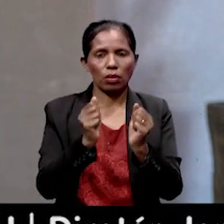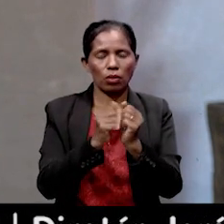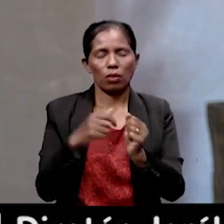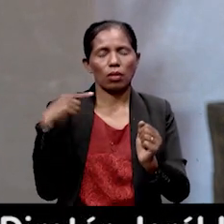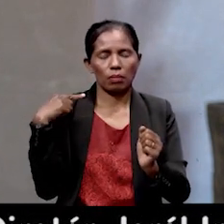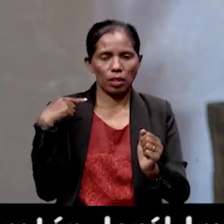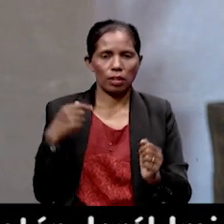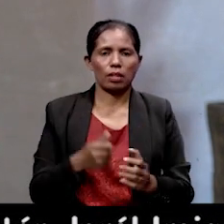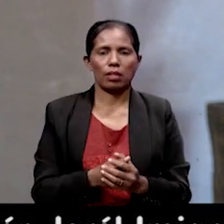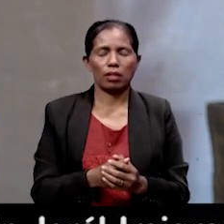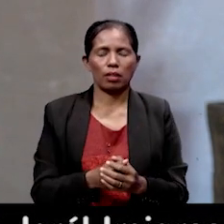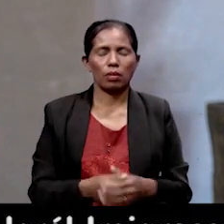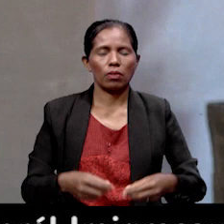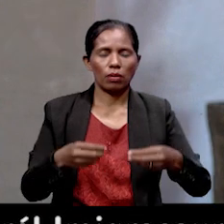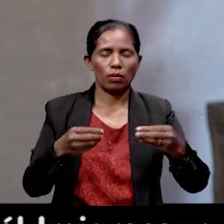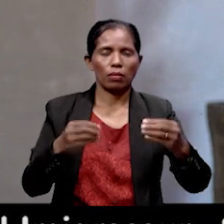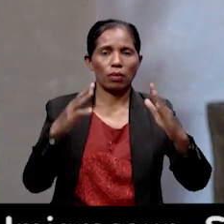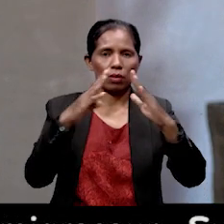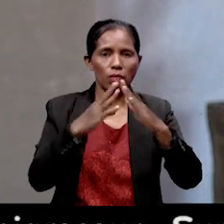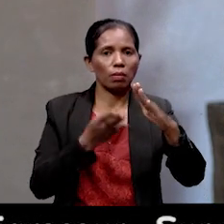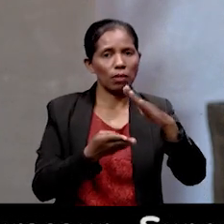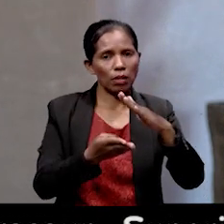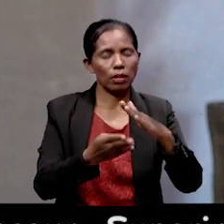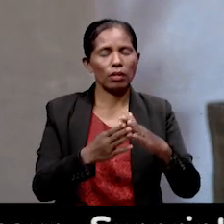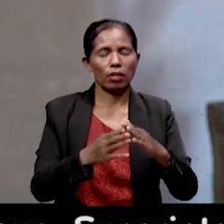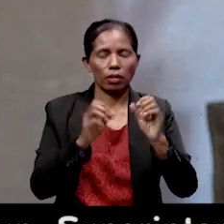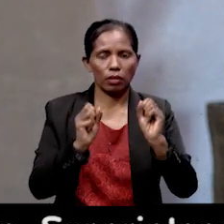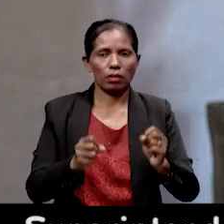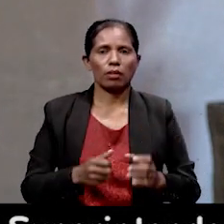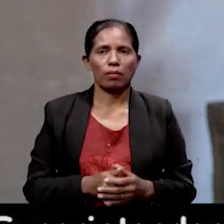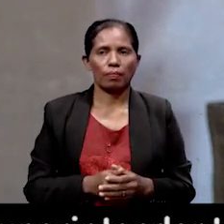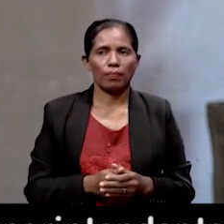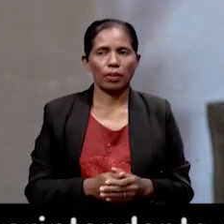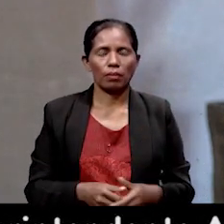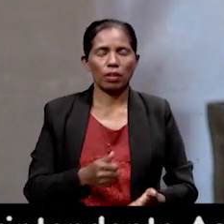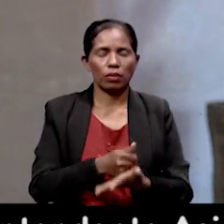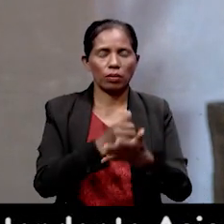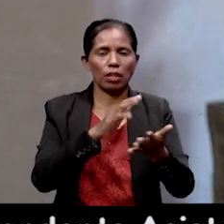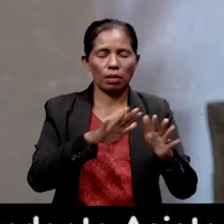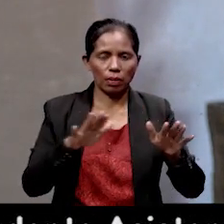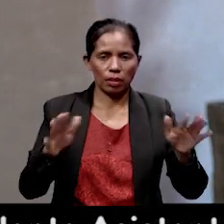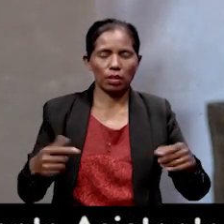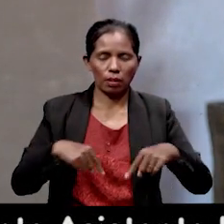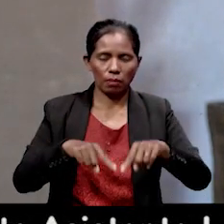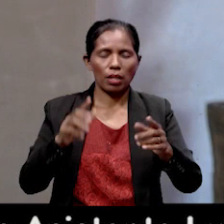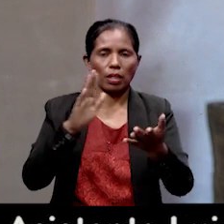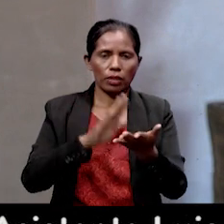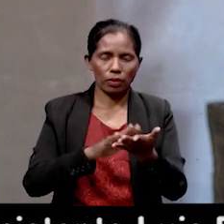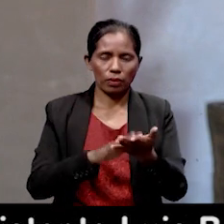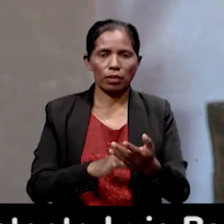di fobo uma mahu sira o di refila hika sene at labar sira ba skola e